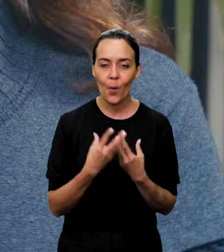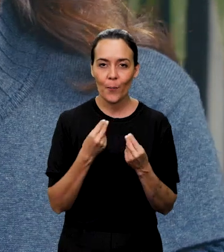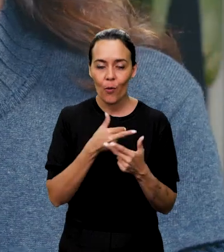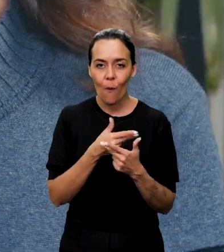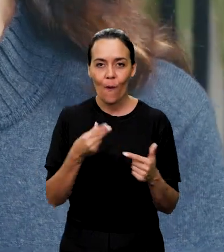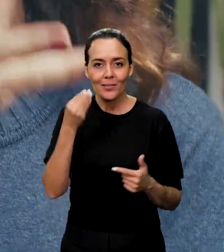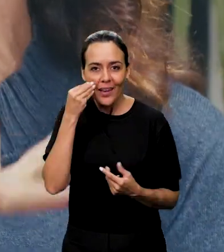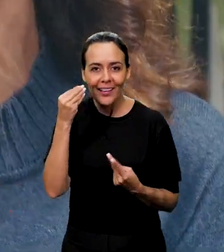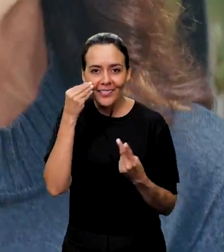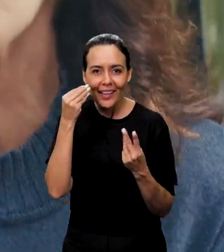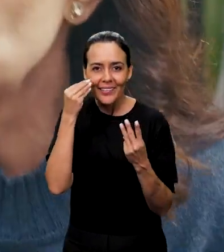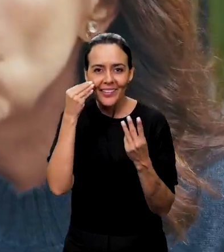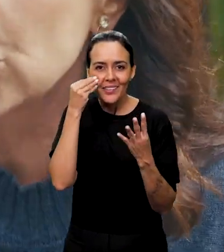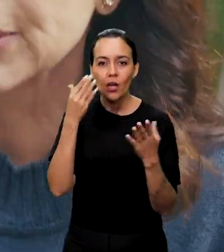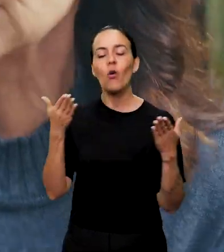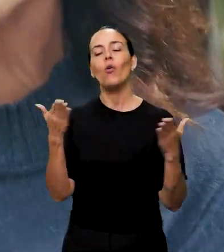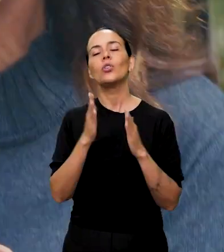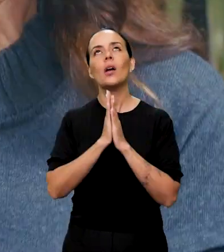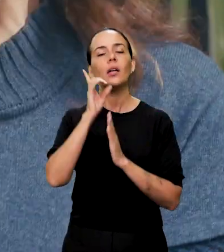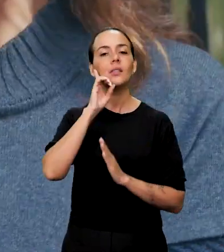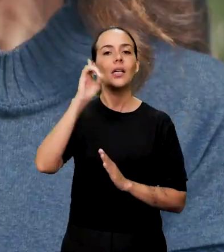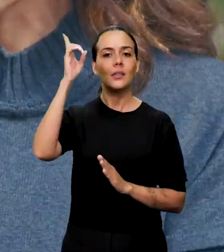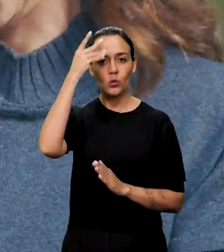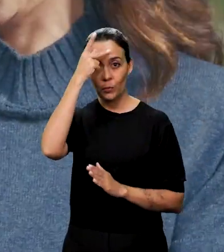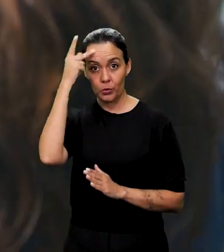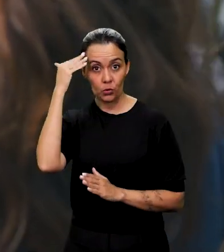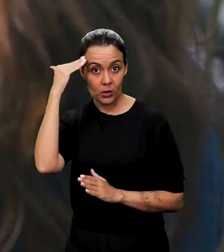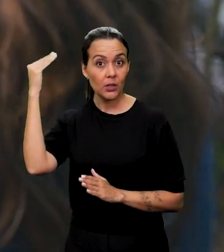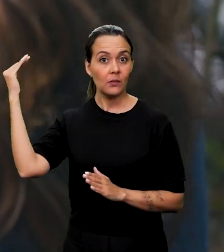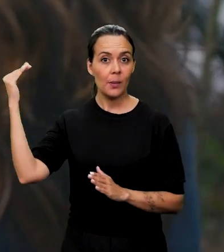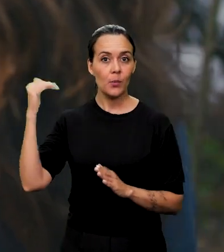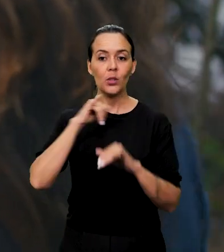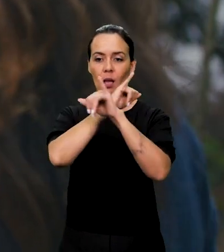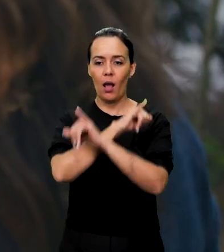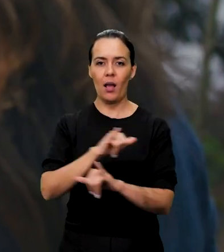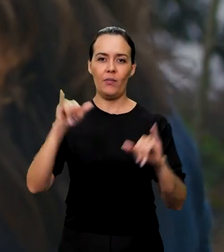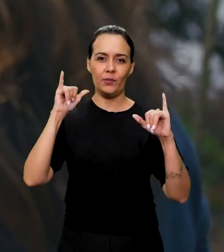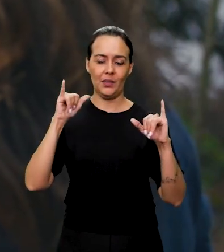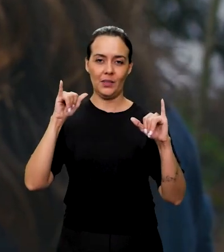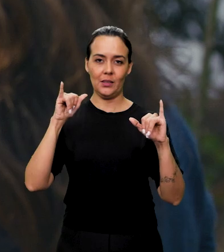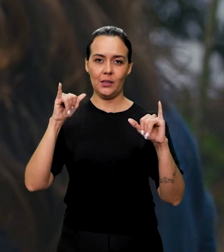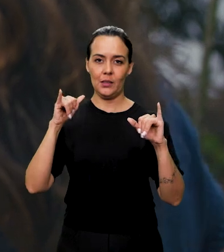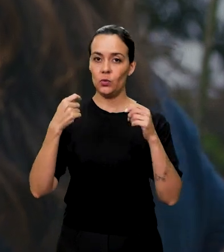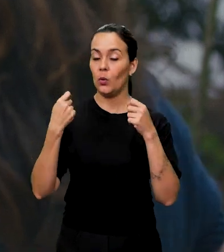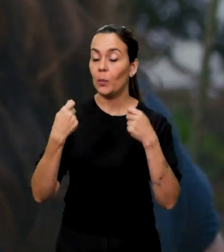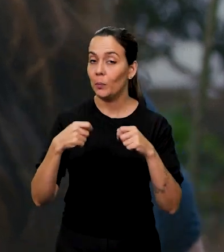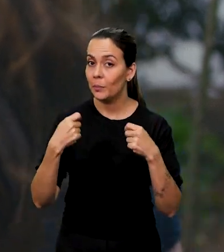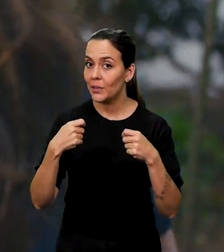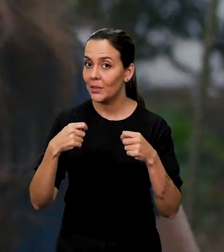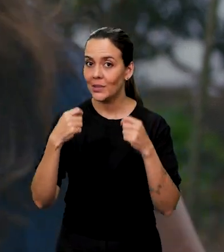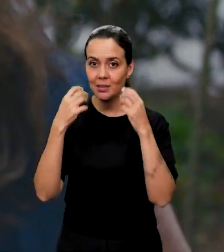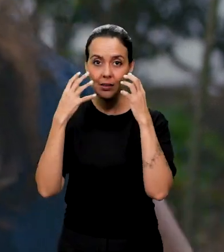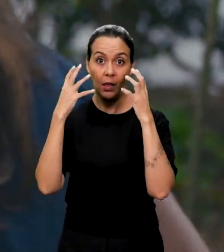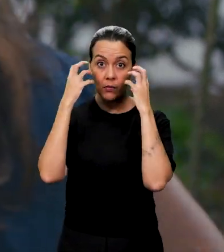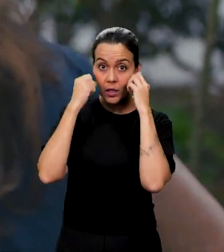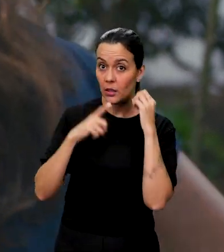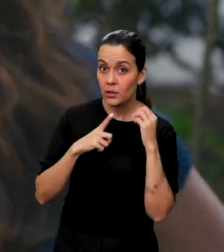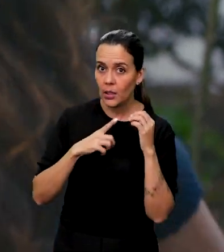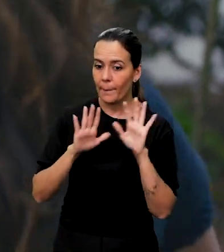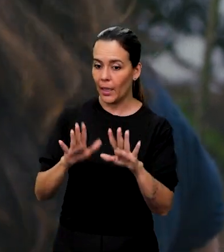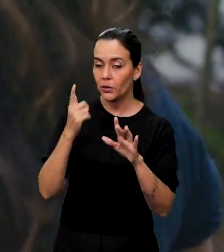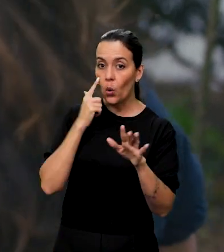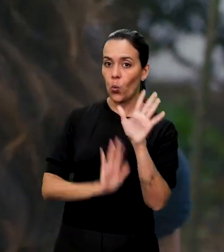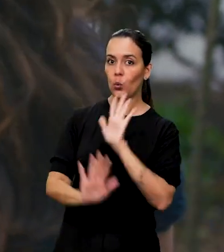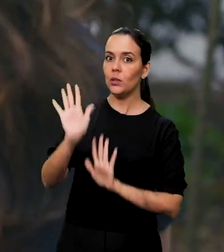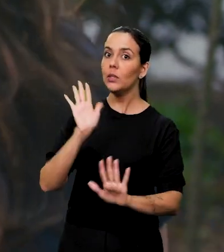né, que as celebridades estão falando muito, porque todo mundo envelhece, gente. Mas o a gente tem que oposto tomar dois cuidados, Angela. Acho que a Qual? primeira coisa é que virou um mercado. Então, a